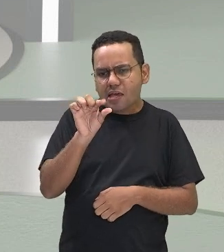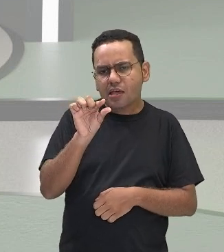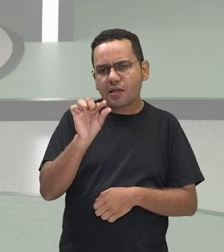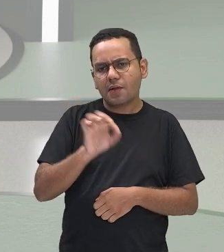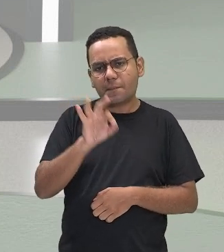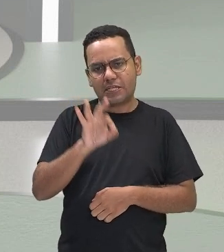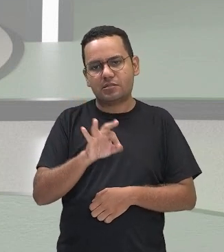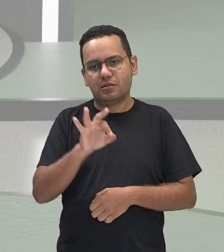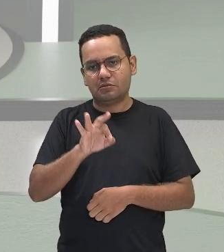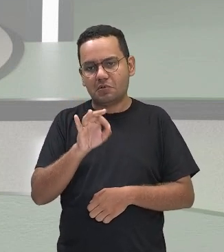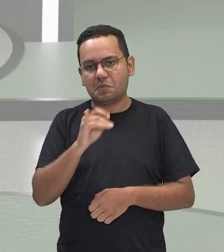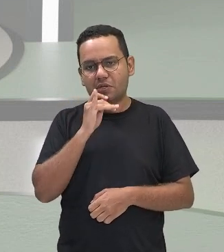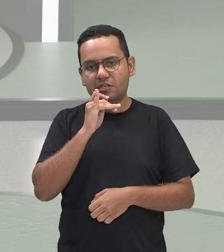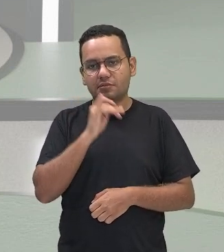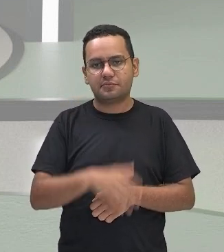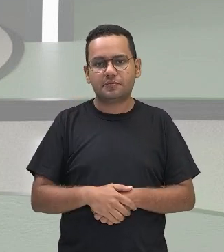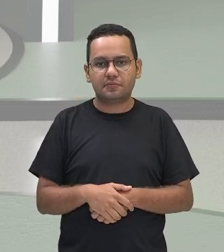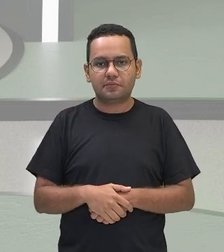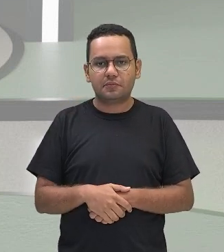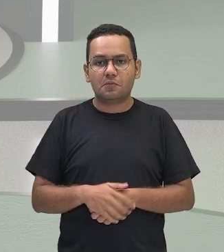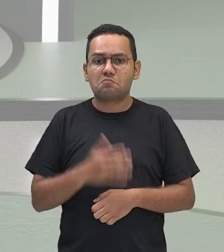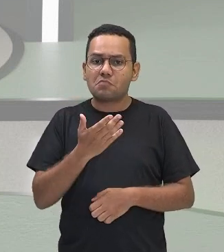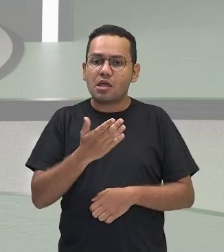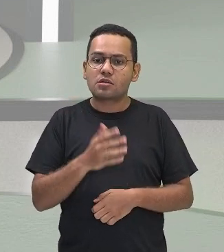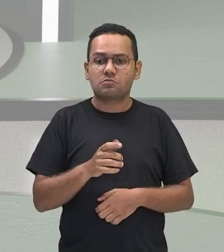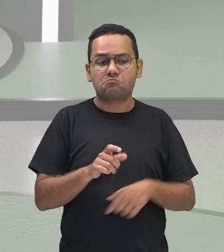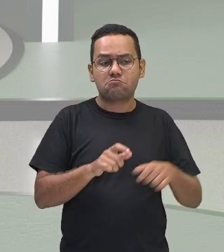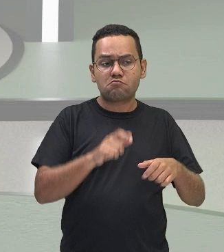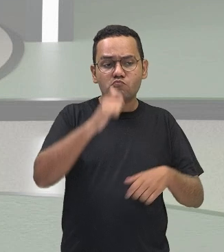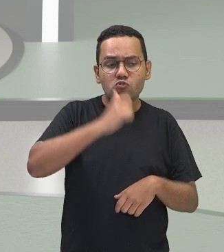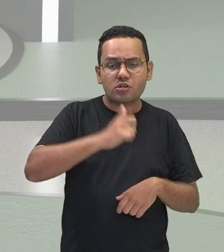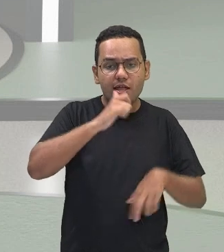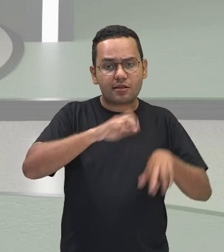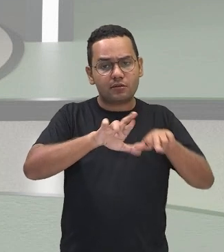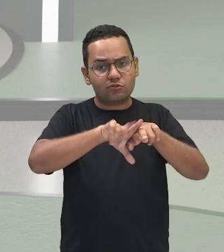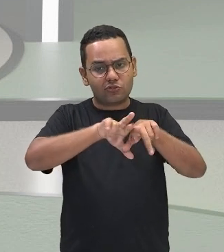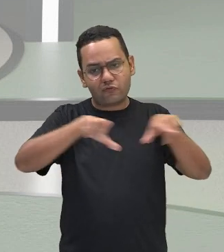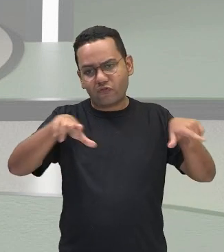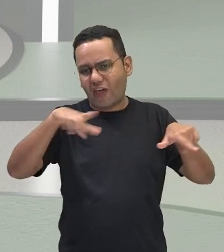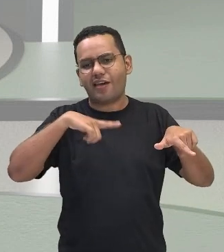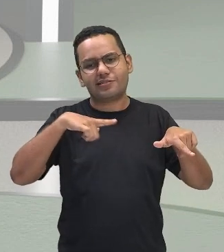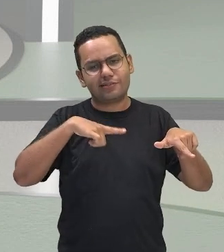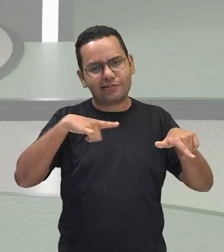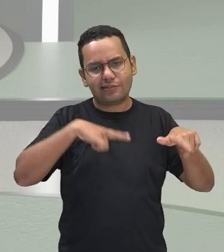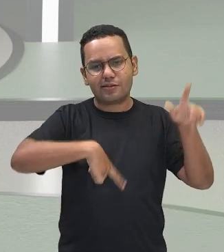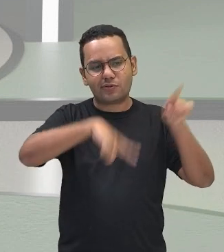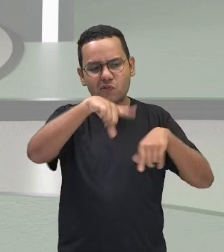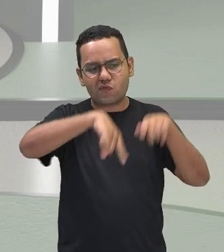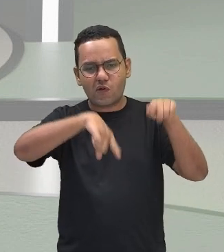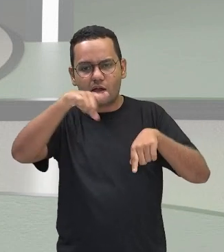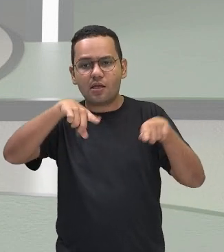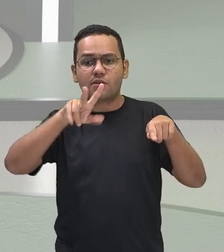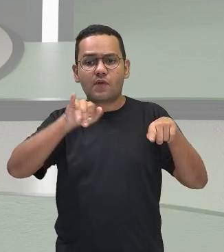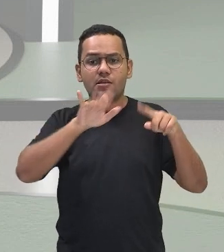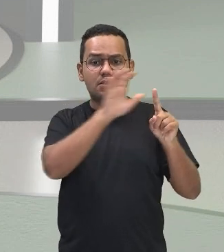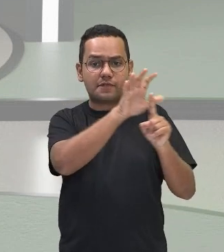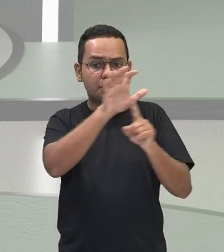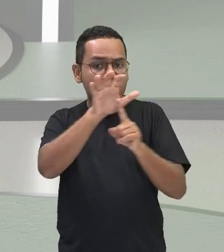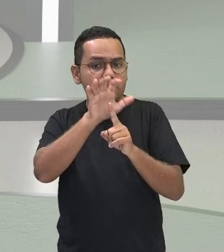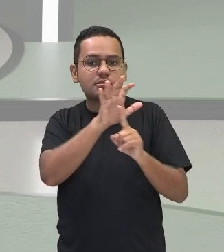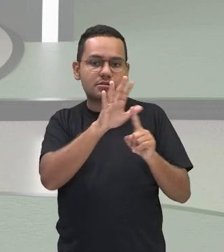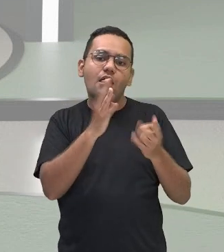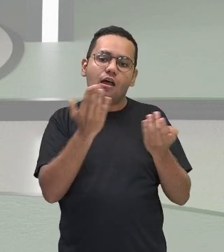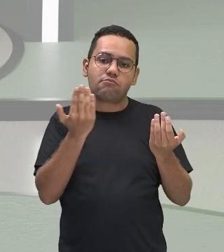As mulheres, fisiologicamente, elas variam, né, de uma para outra, pequenas variações, que podem influenciar e às